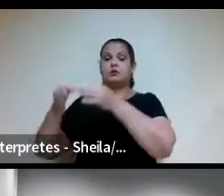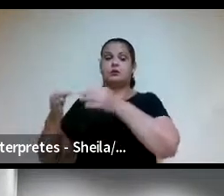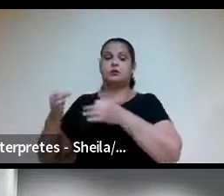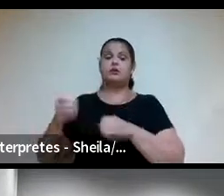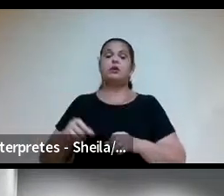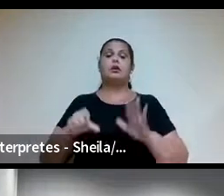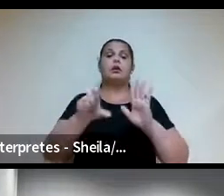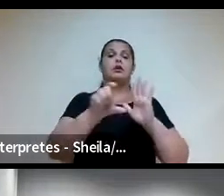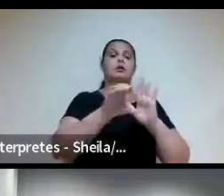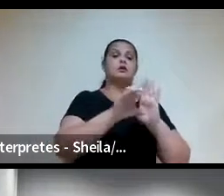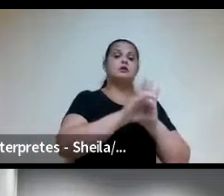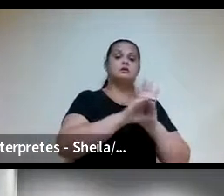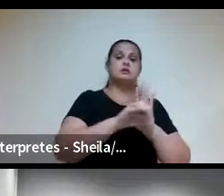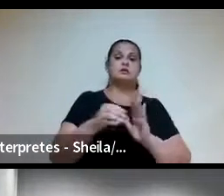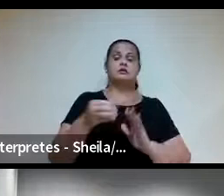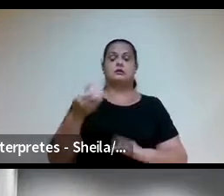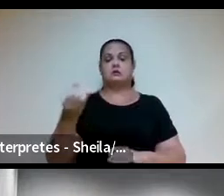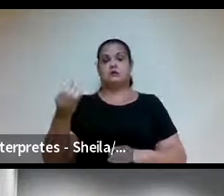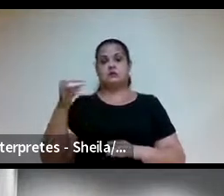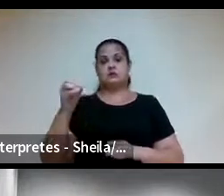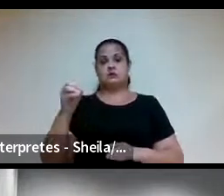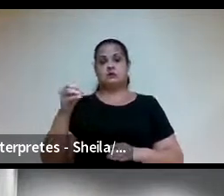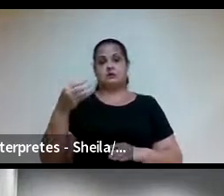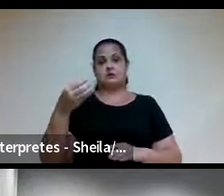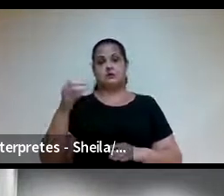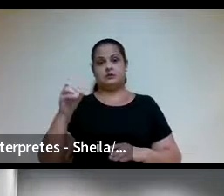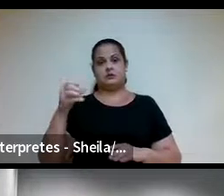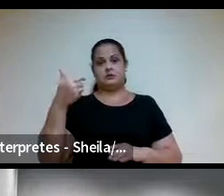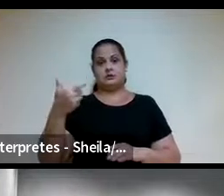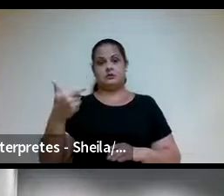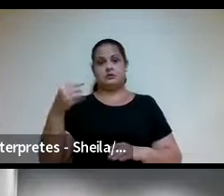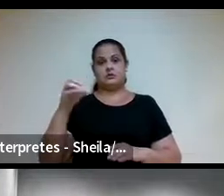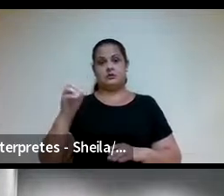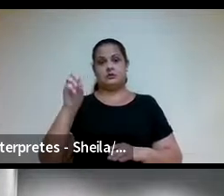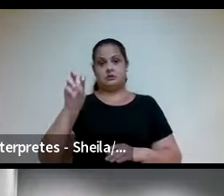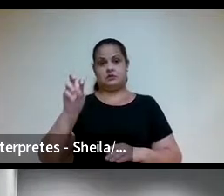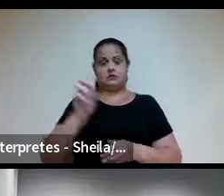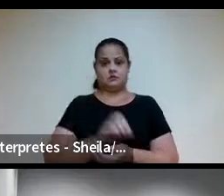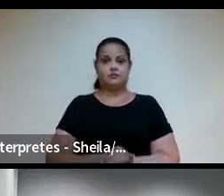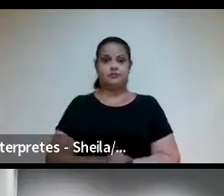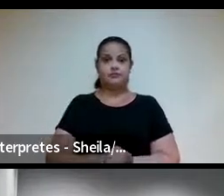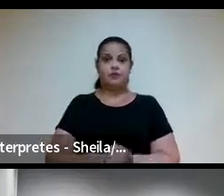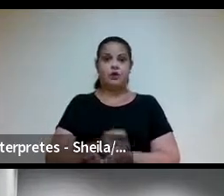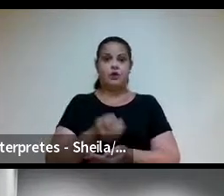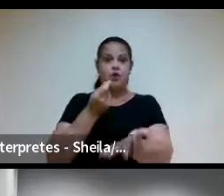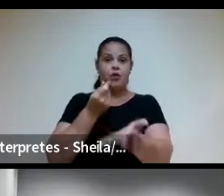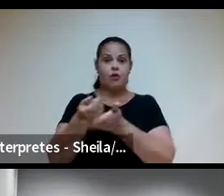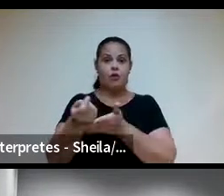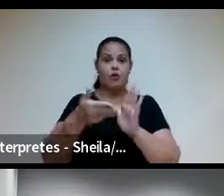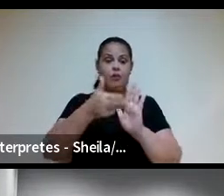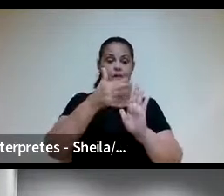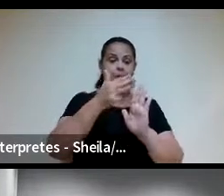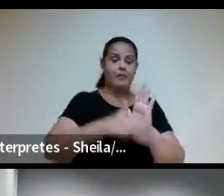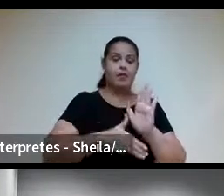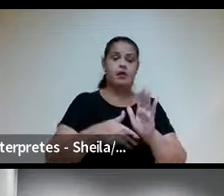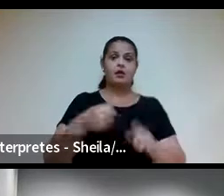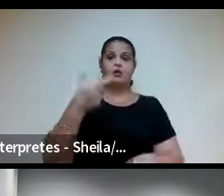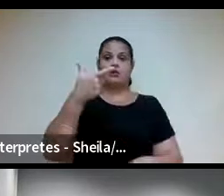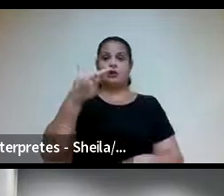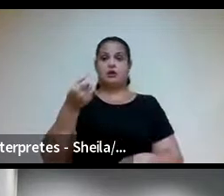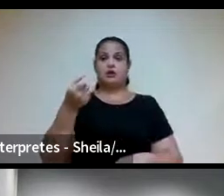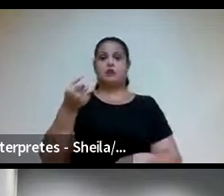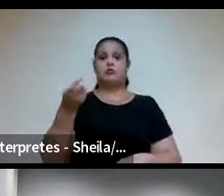060-145205, a qual resultou na condenação da empresa autora ao pagamento de multa de R$ 20 mil em razão do descumprimento de